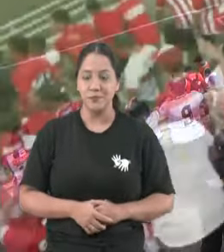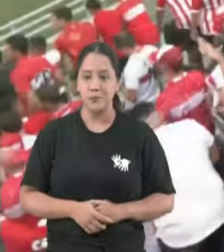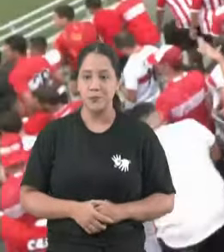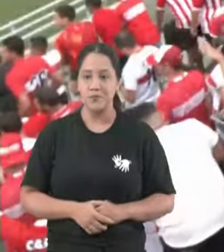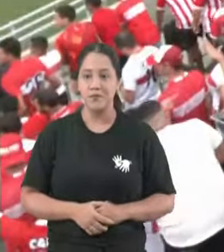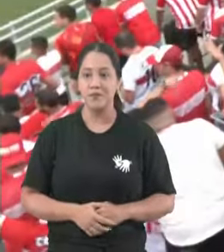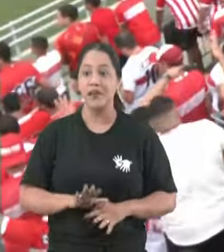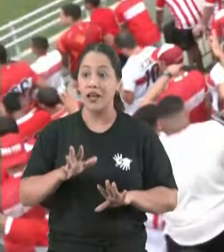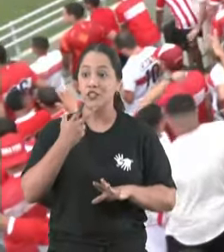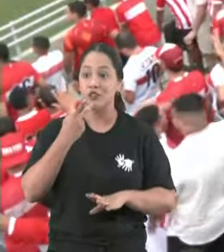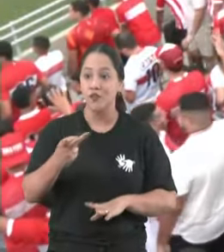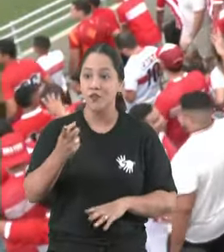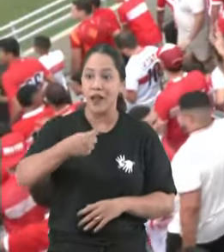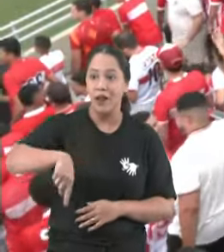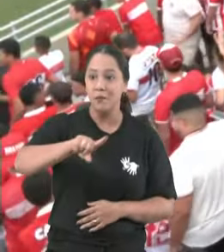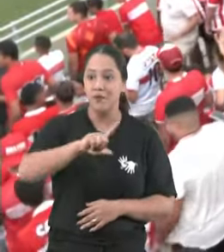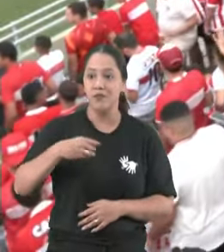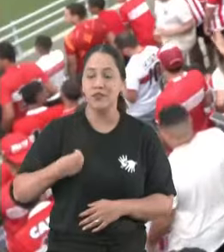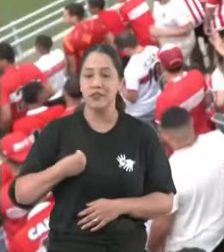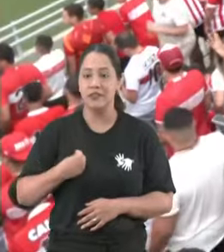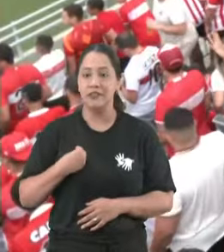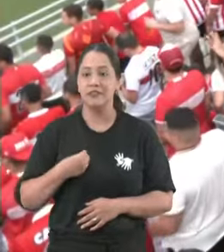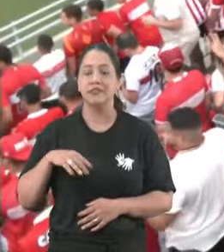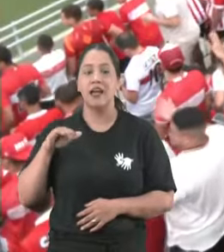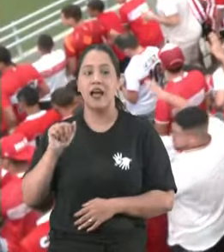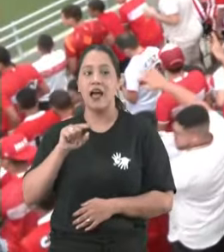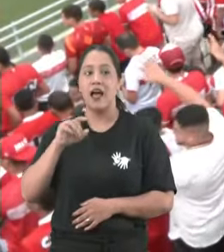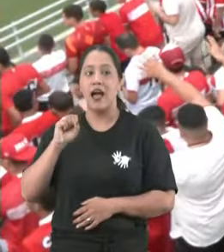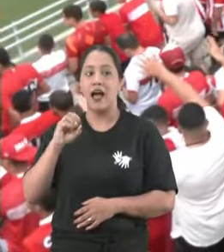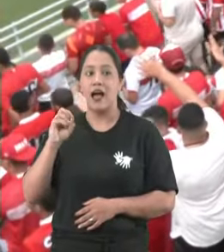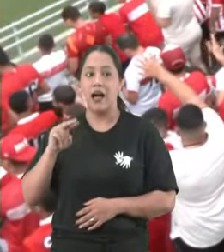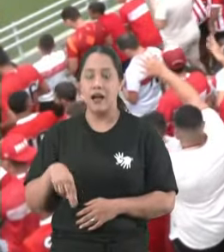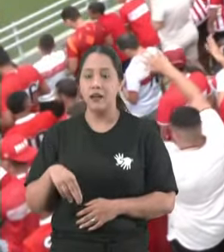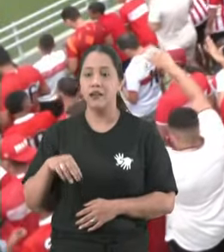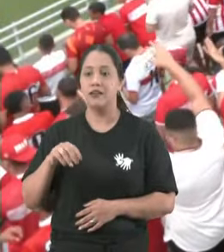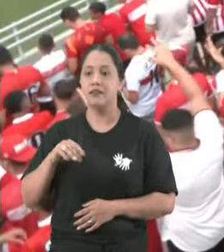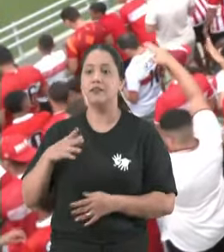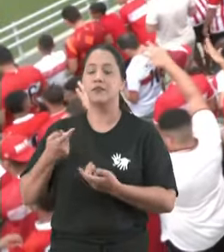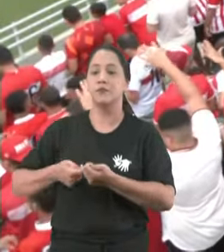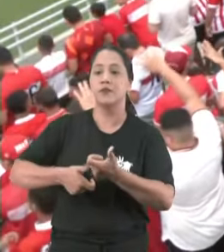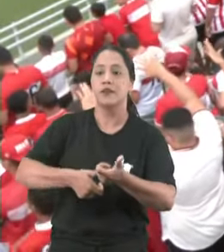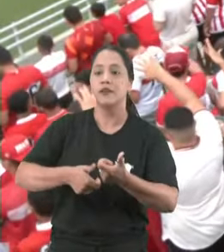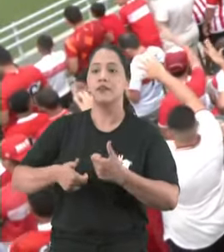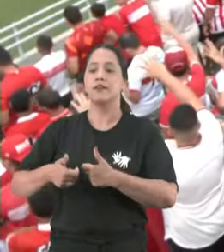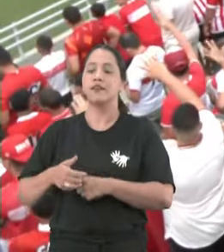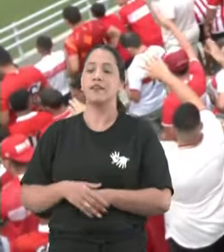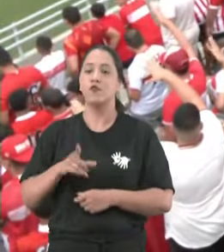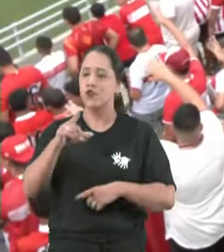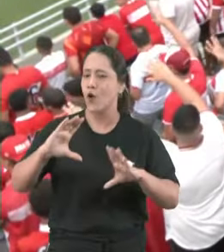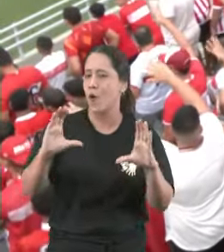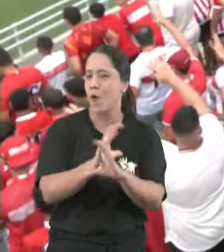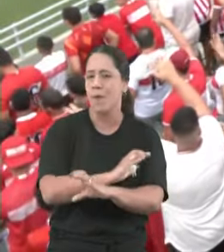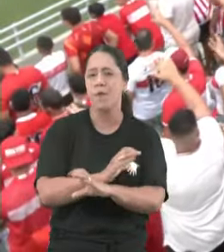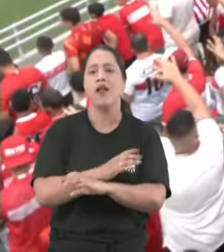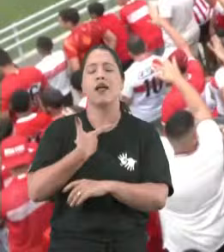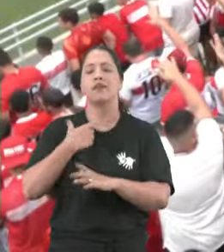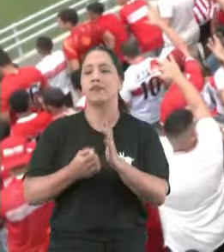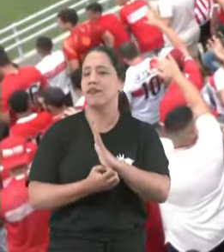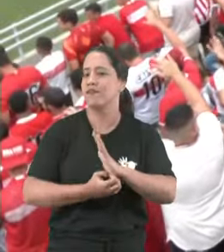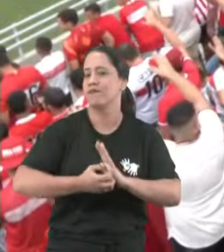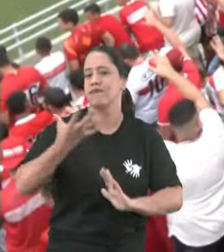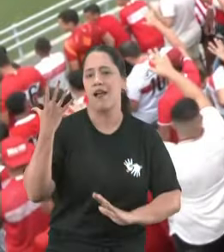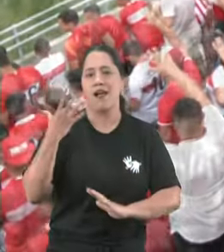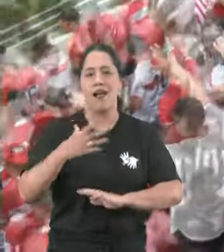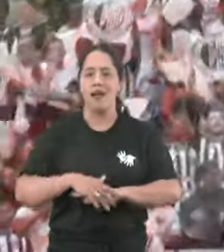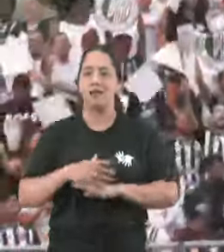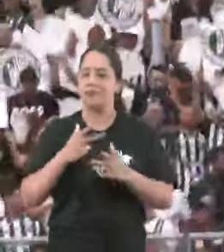Deixa eu falar aqui para você de Azo Benefícios. Descubra o que é ser completão com o cartão Azo Benefícios. Diversos benefícios e vantagens